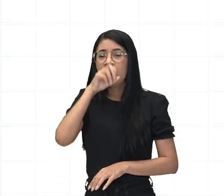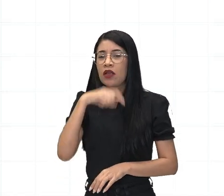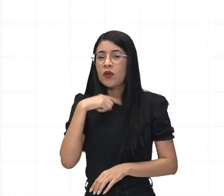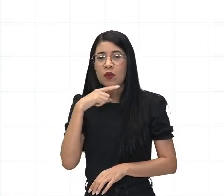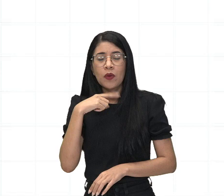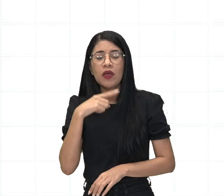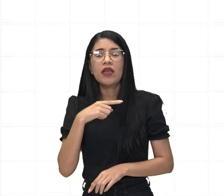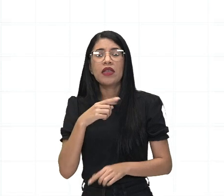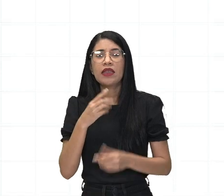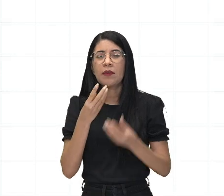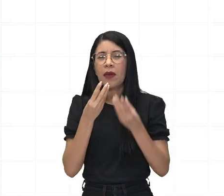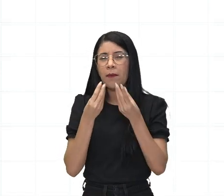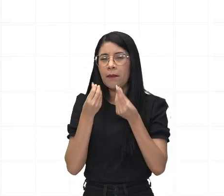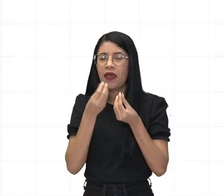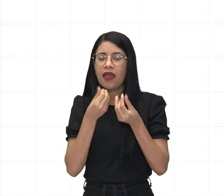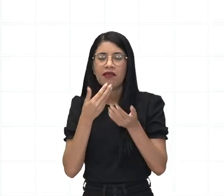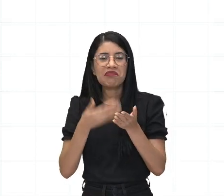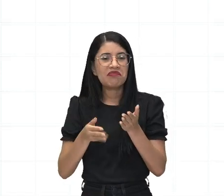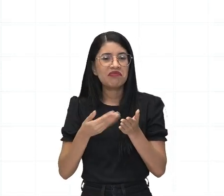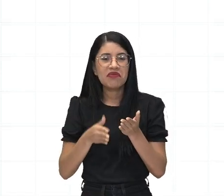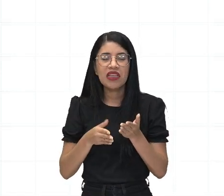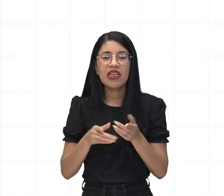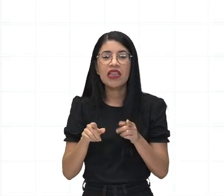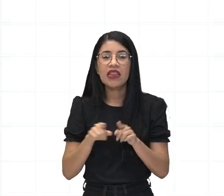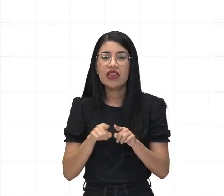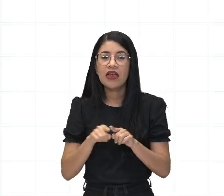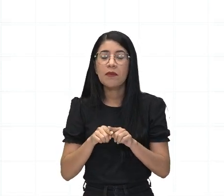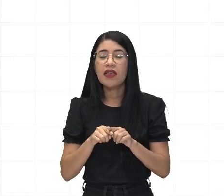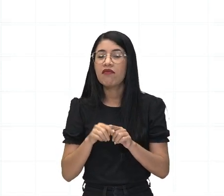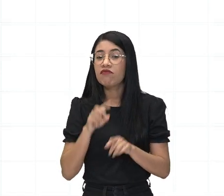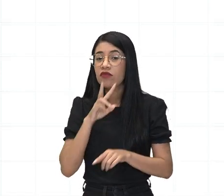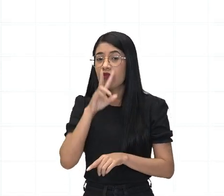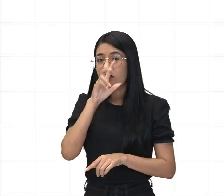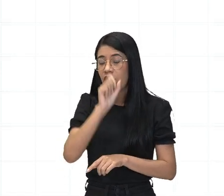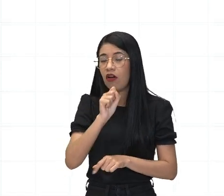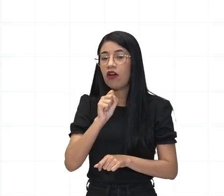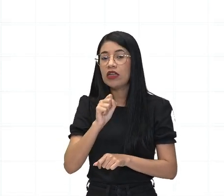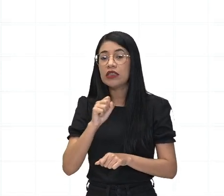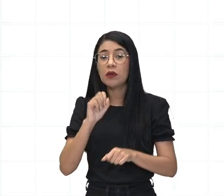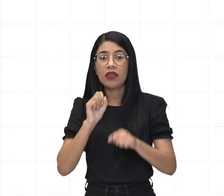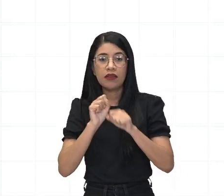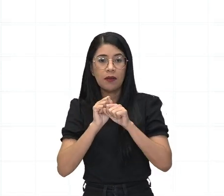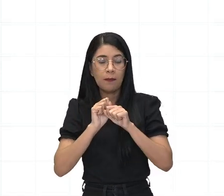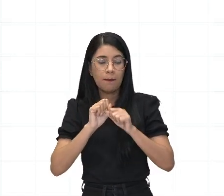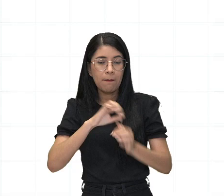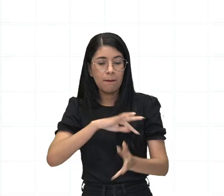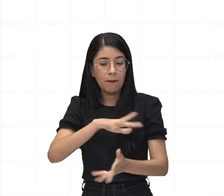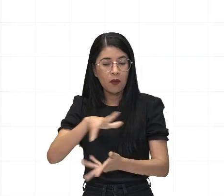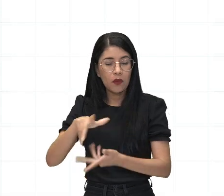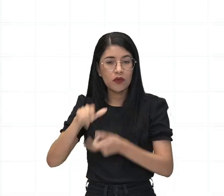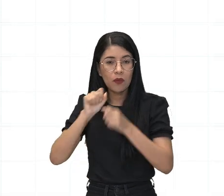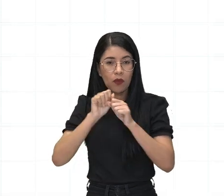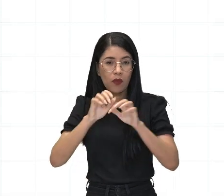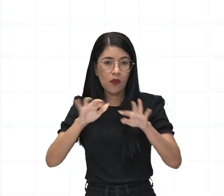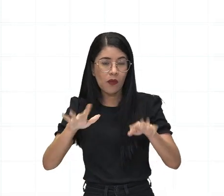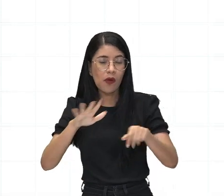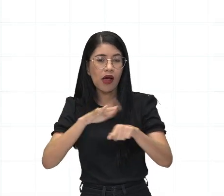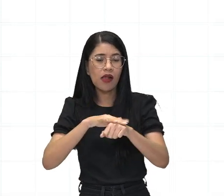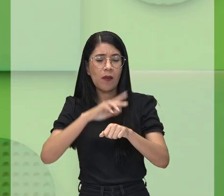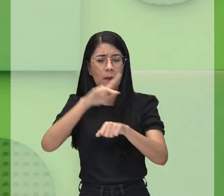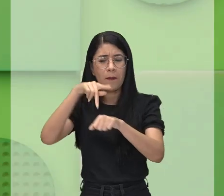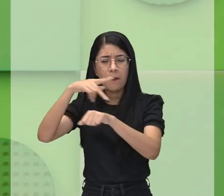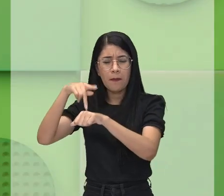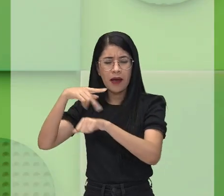perda de olfato e paladar. Tão severos que nós tivemos aí uma pandemia. Vários países, milhares